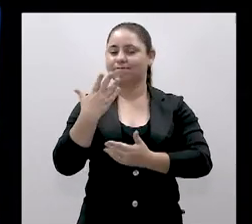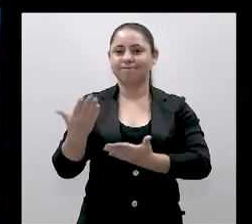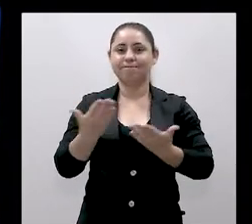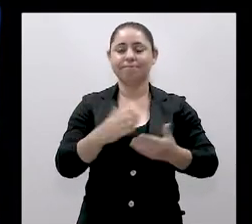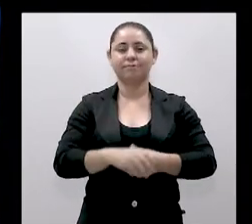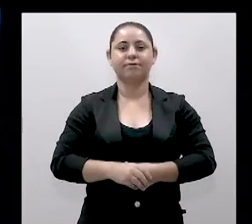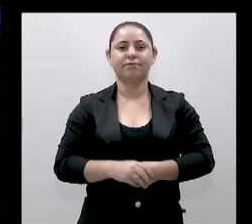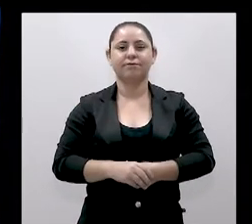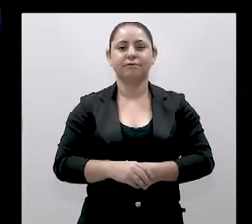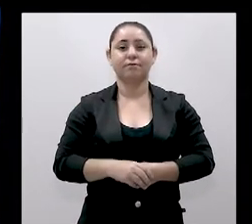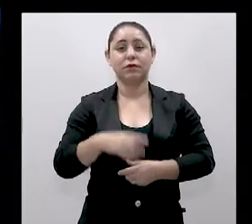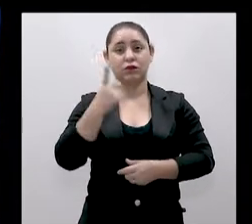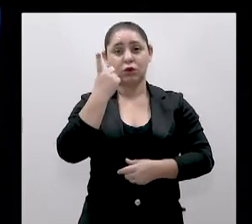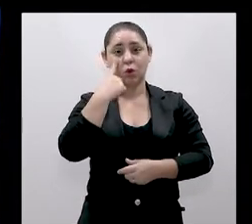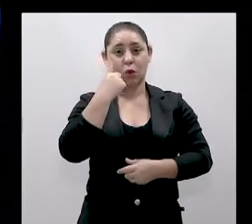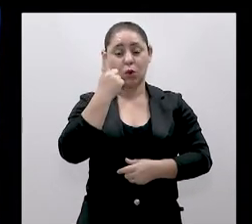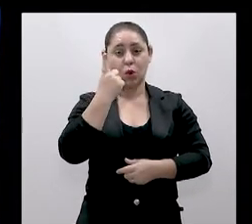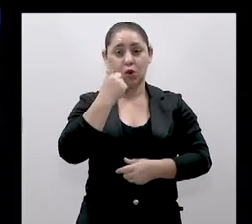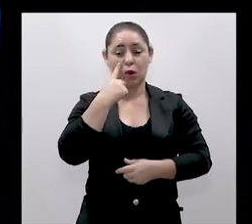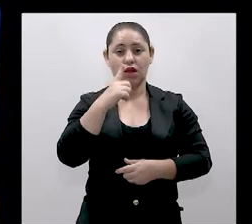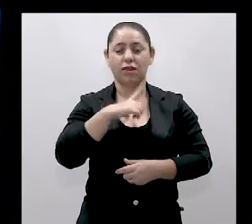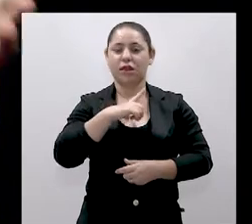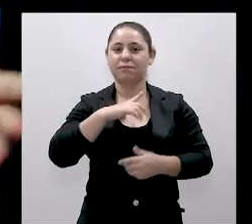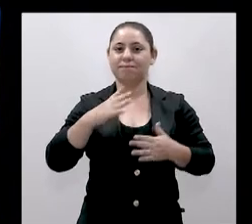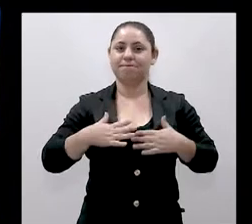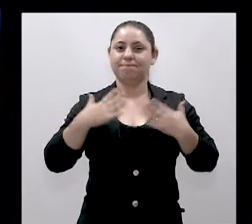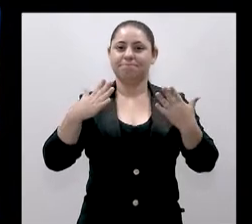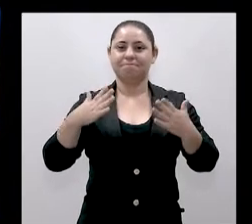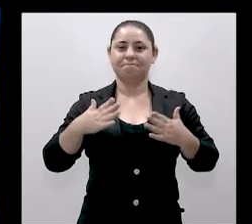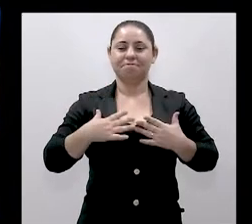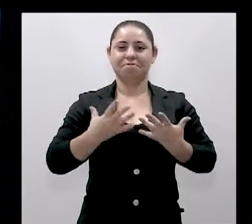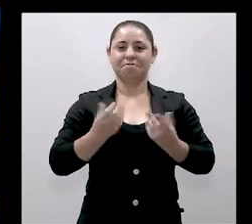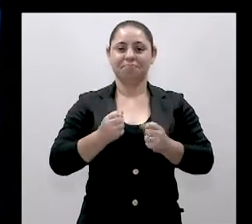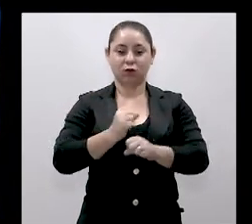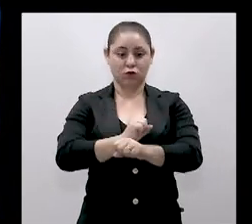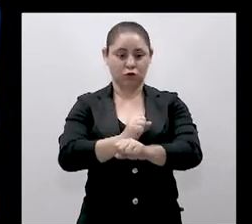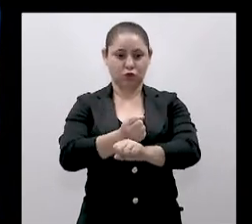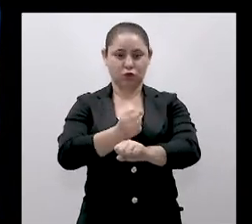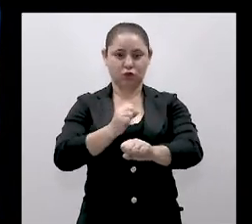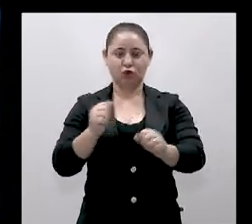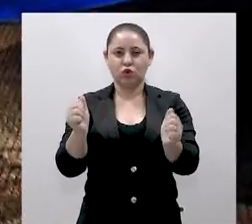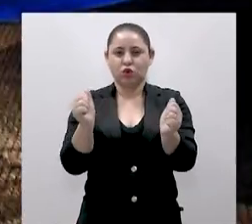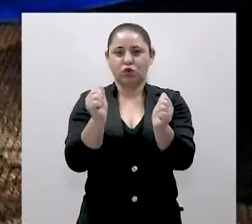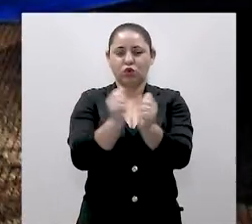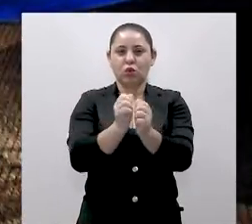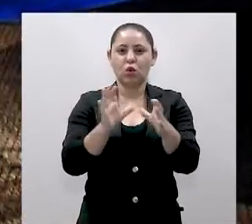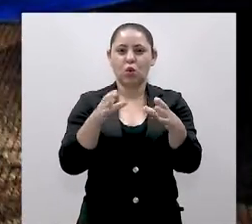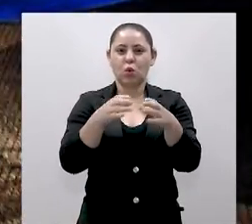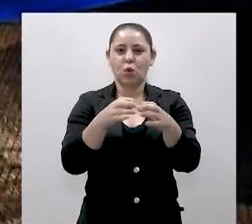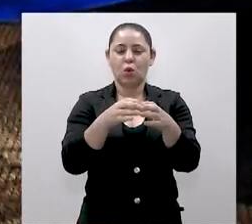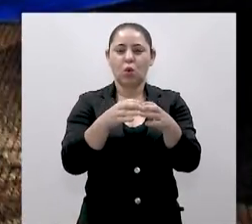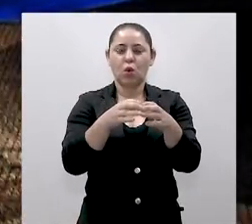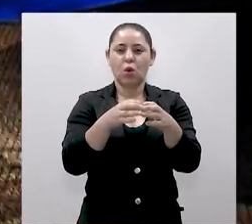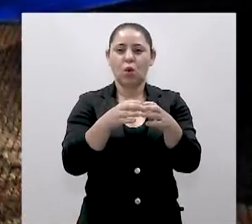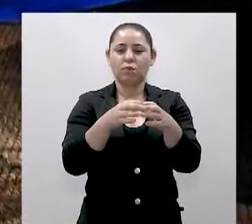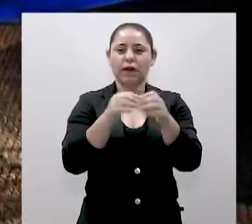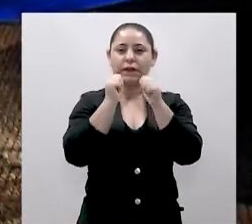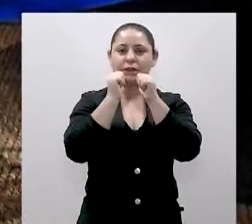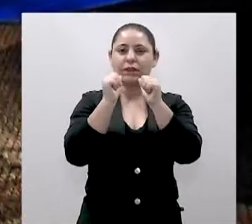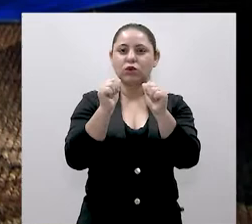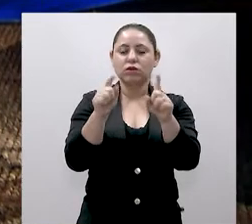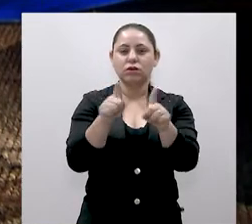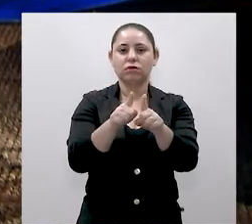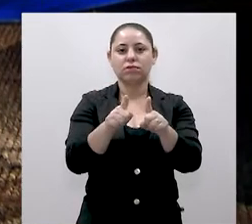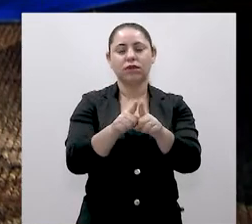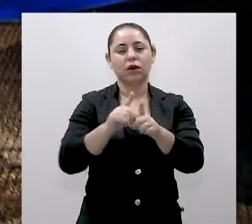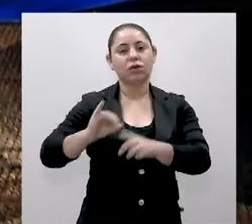olha o banheiro tem uma alegria muito grande estar aqui com você com a sua equipe obrigada a sua Assessoria e a oportunidade